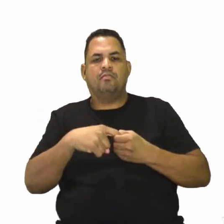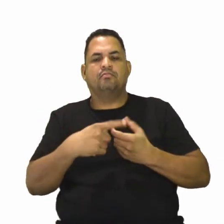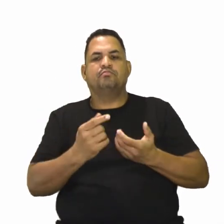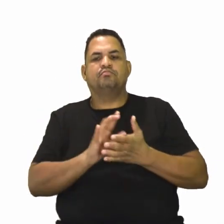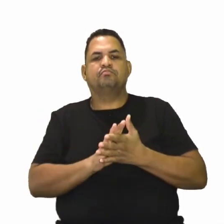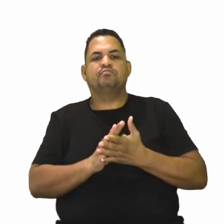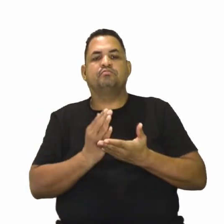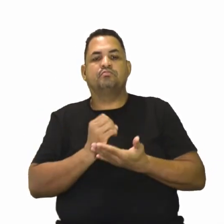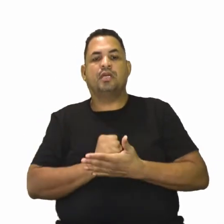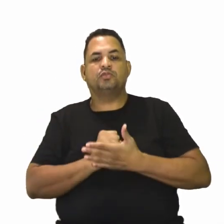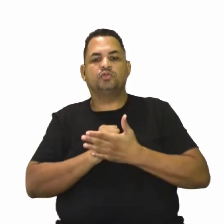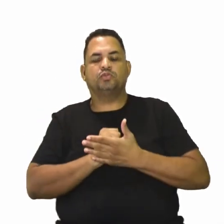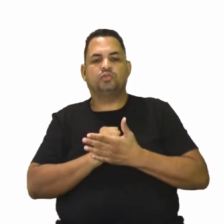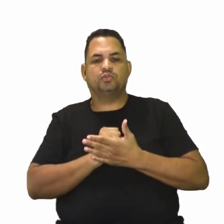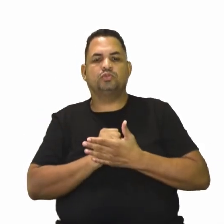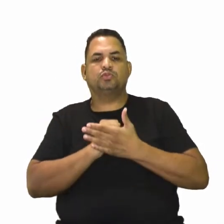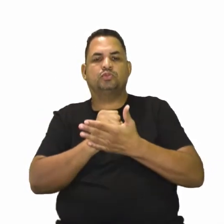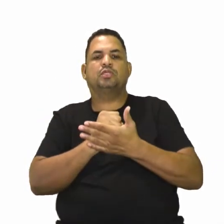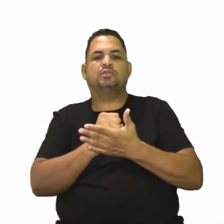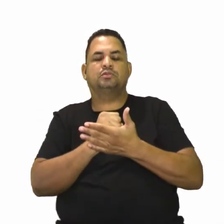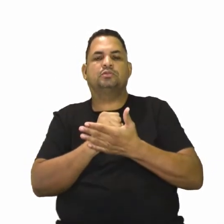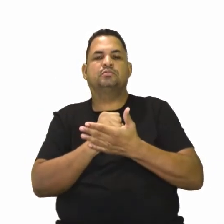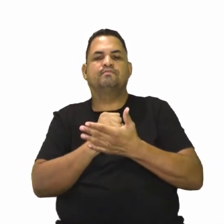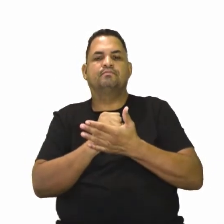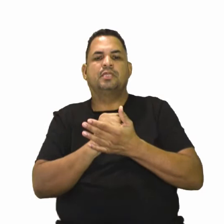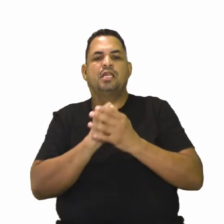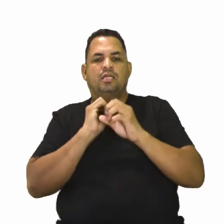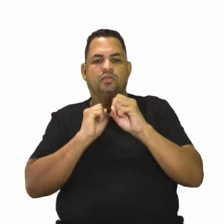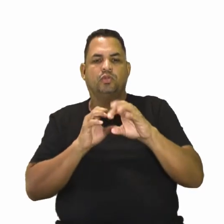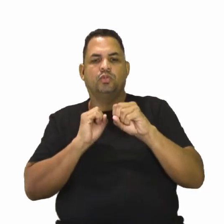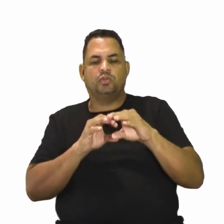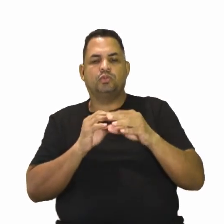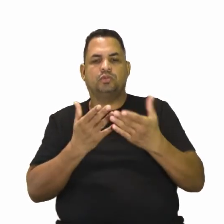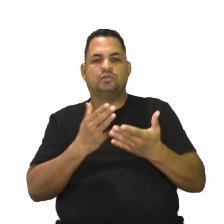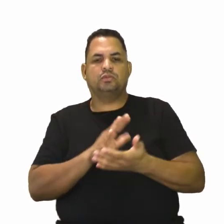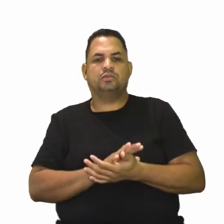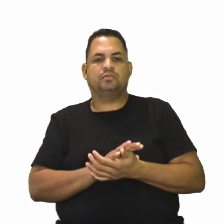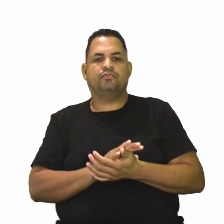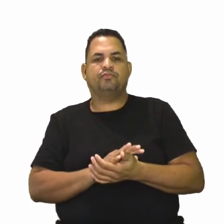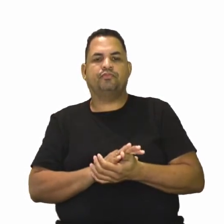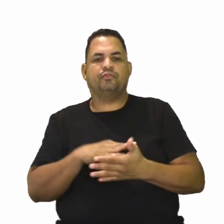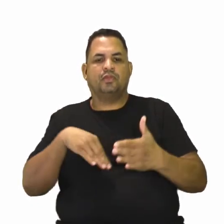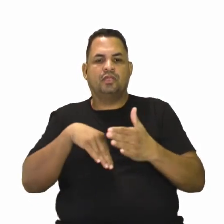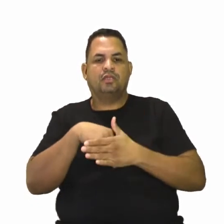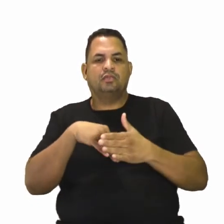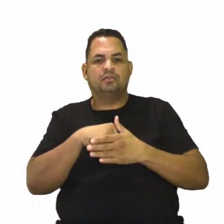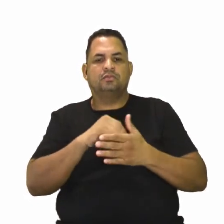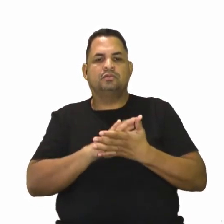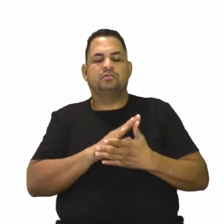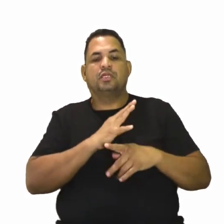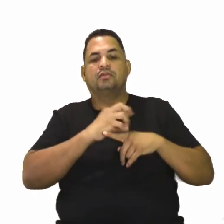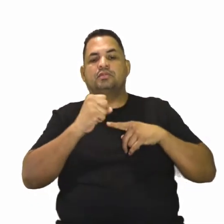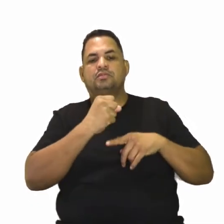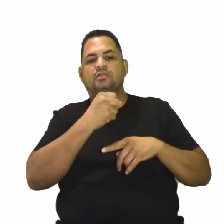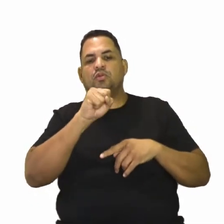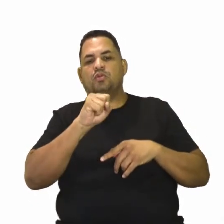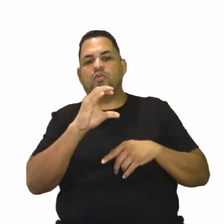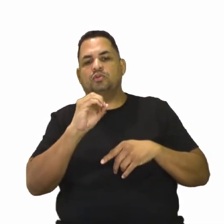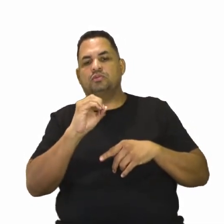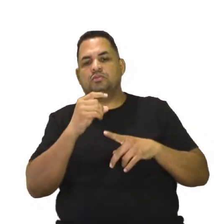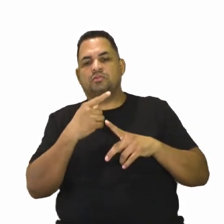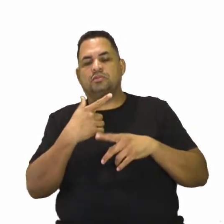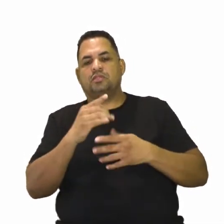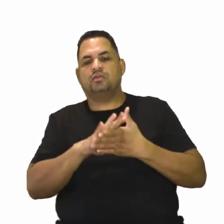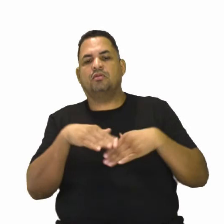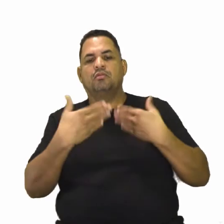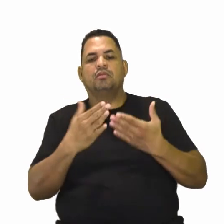propiciado pela educação. Aqui a gente coloca até uma chargezinha que fala que no futebol o Brasil ganha de 8-0 para a China. Mas quando chega